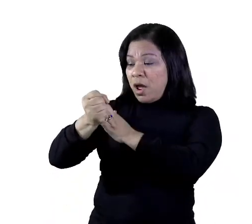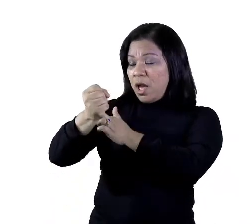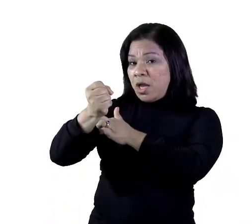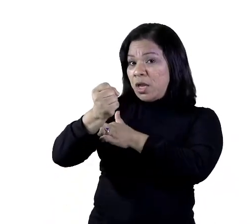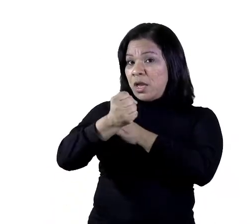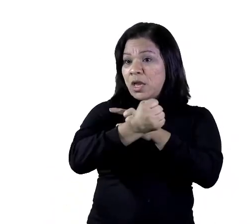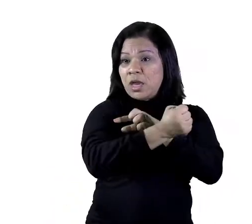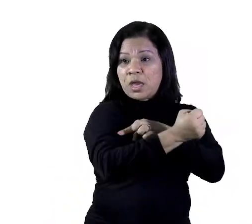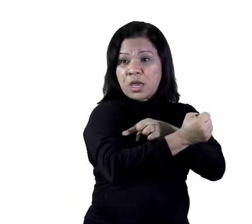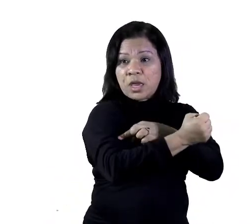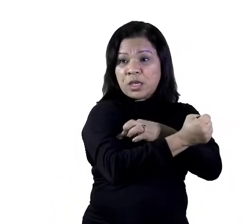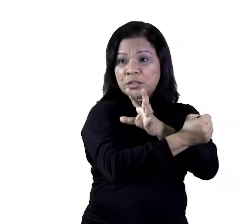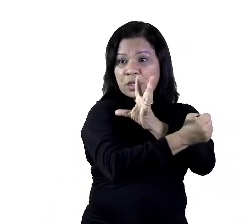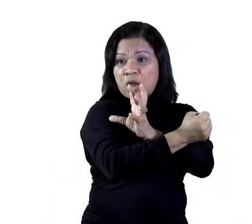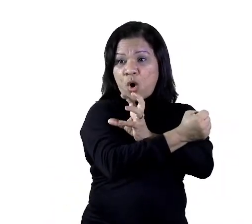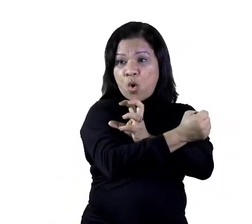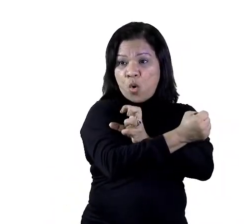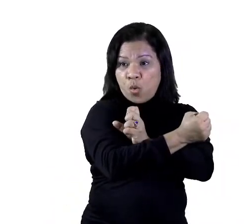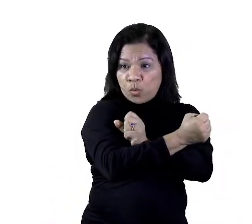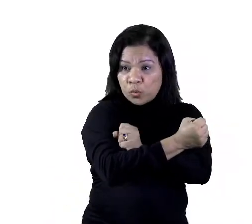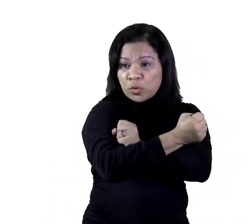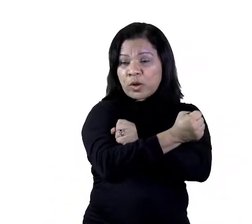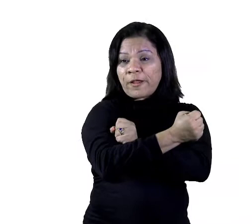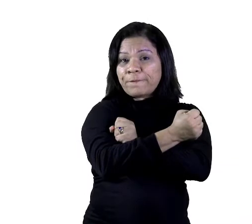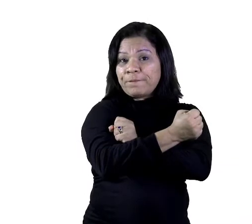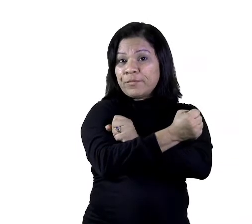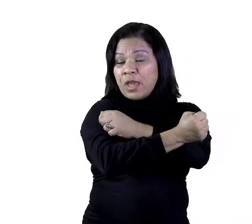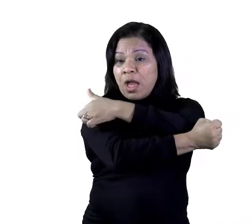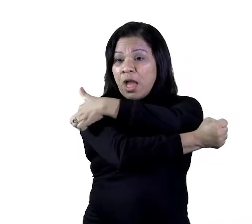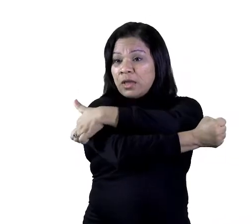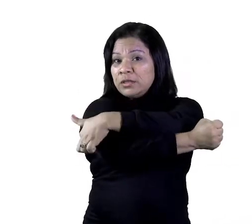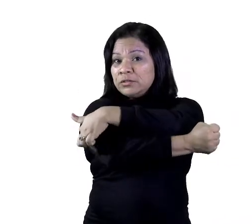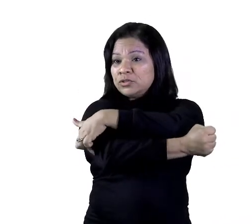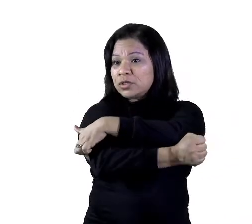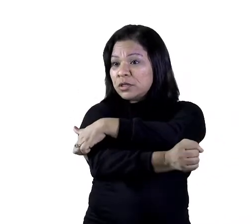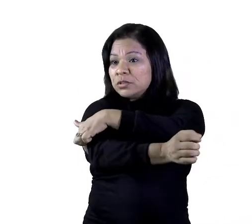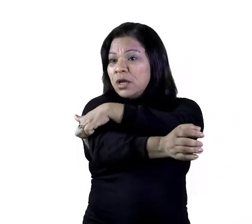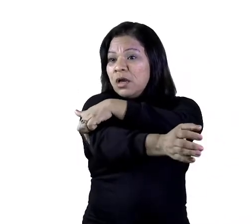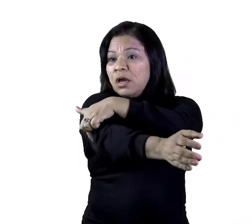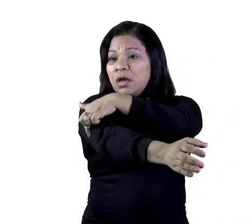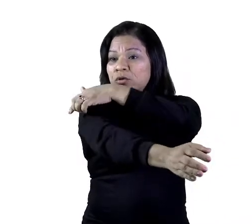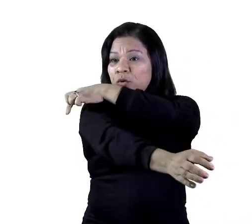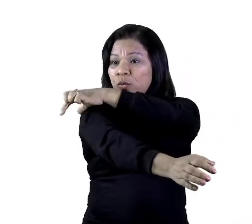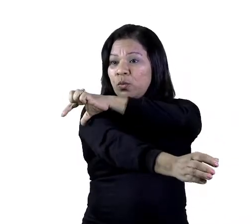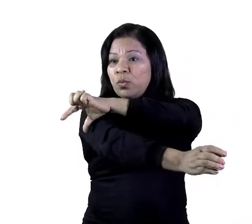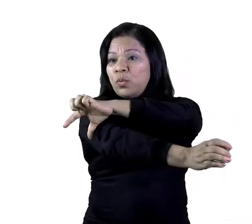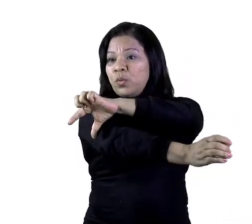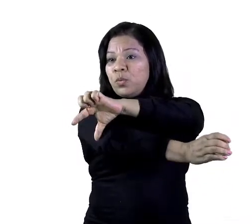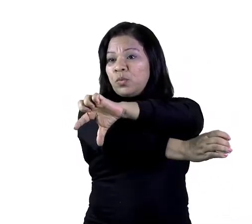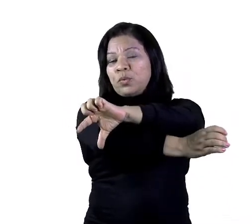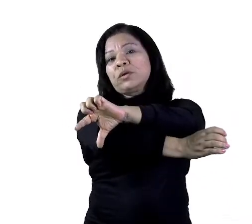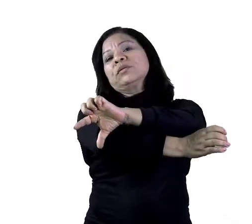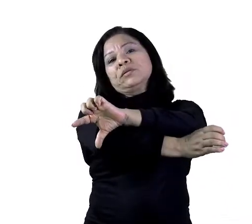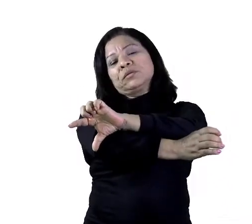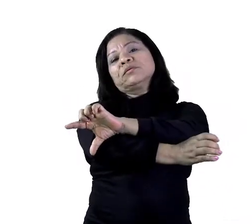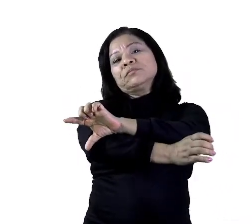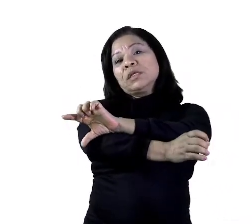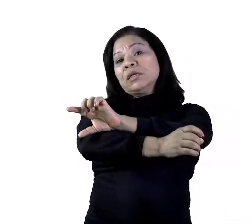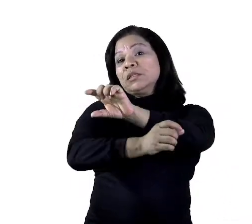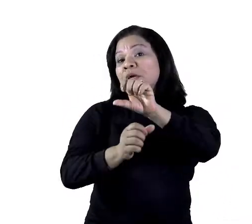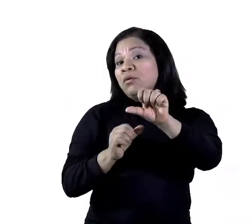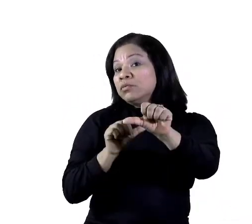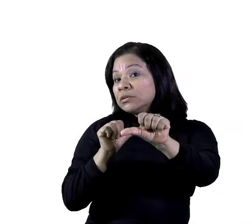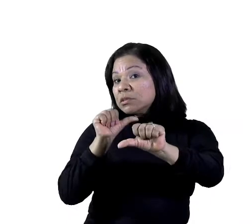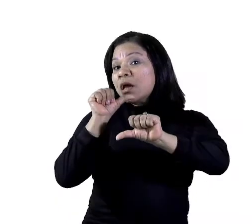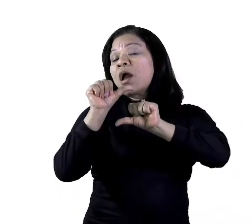lá atrás do braço eu estou estendendo aquele músculo. Aí quando eu vou fazer o movimento contrário, eu